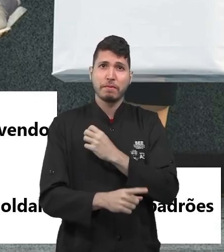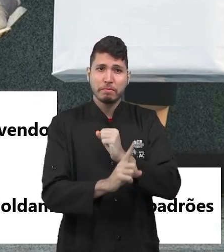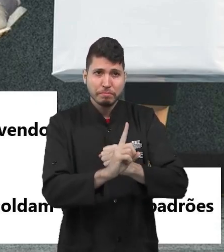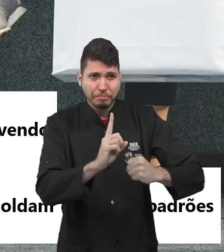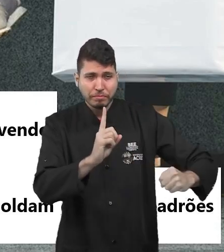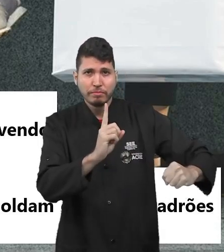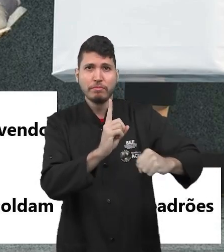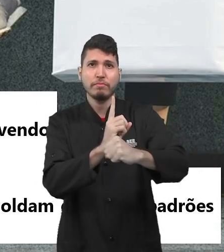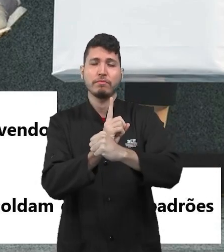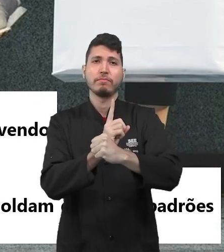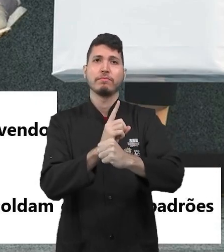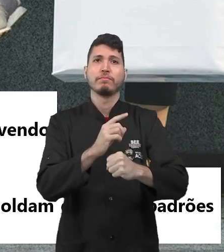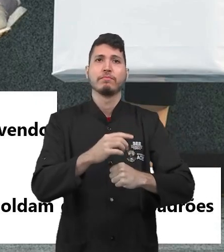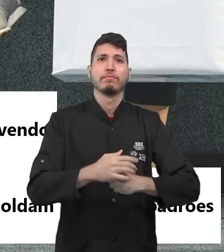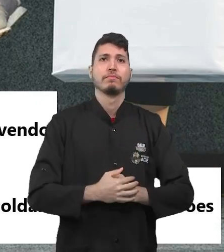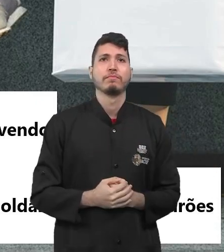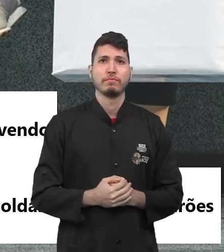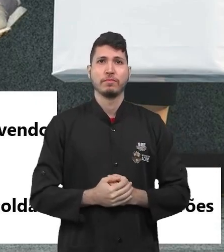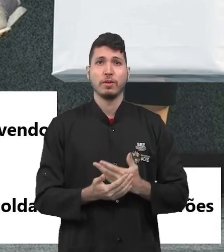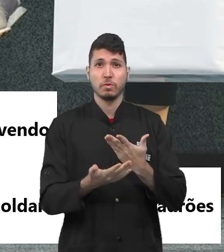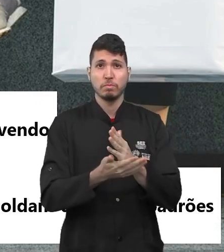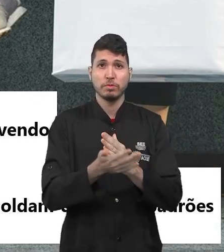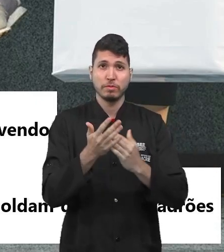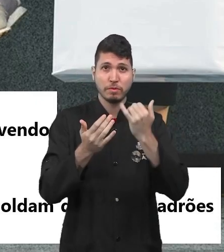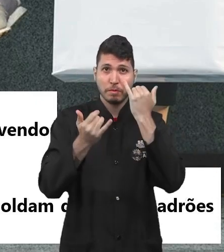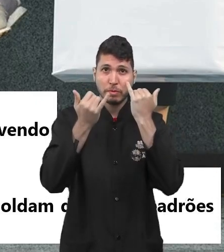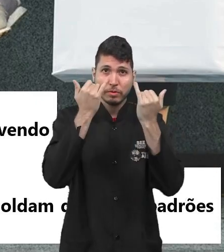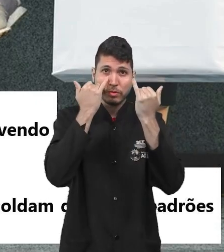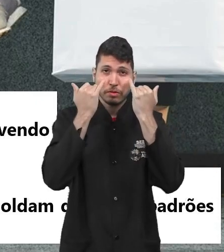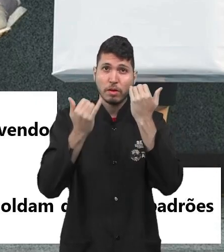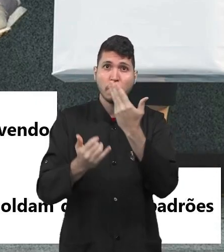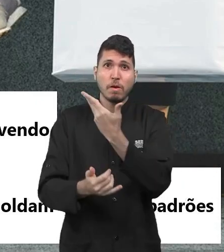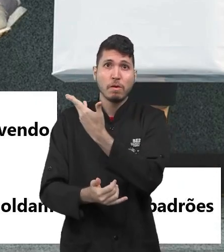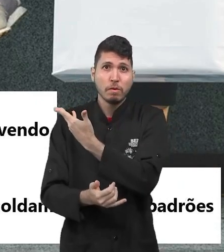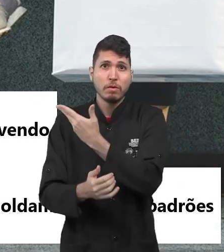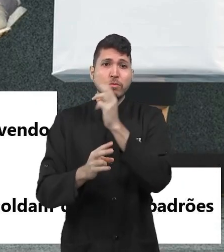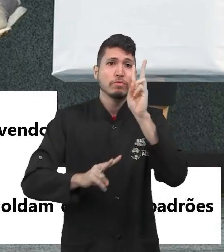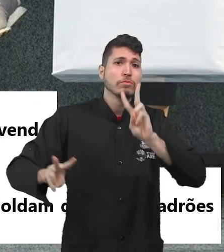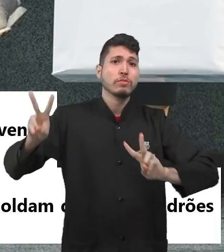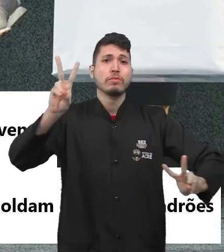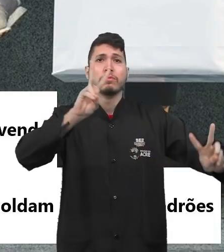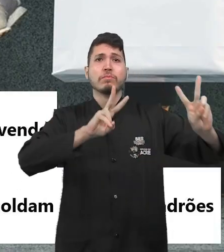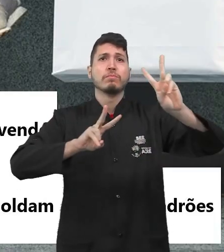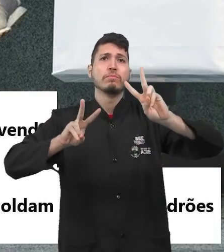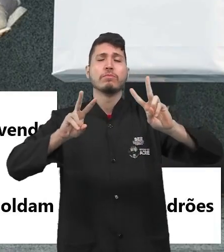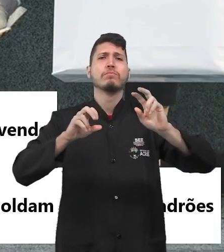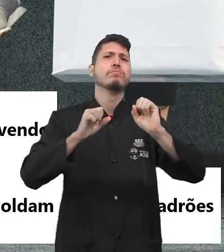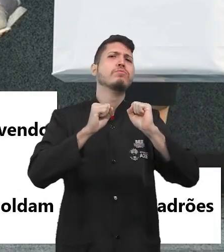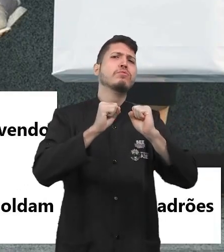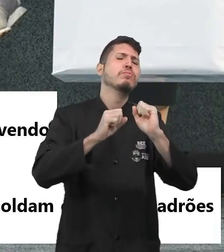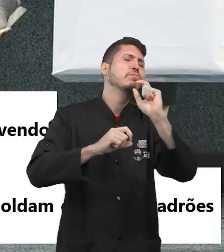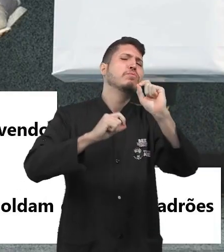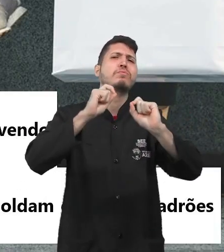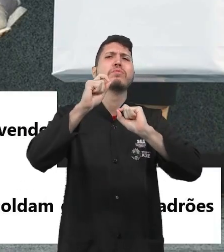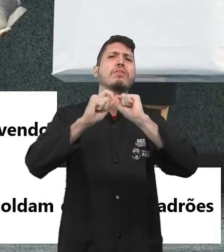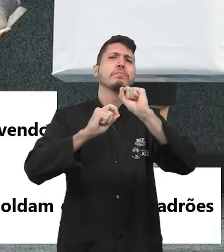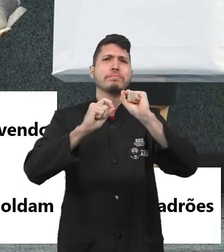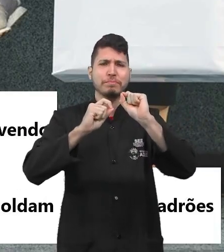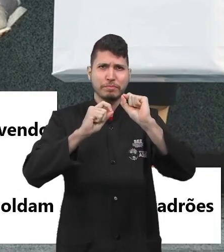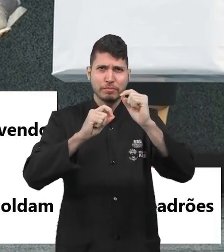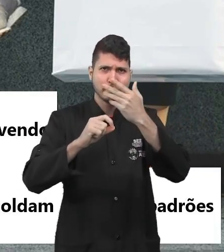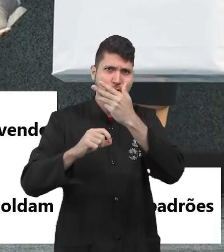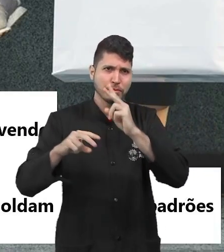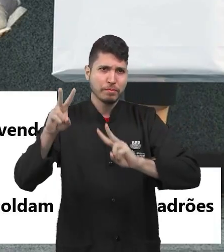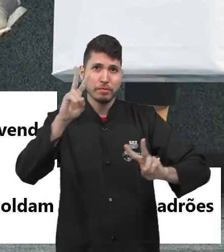algumas informações. Então, em tela, o que é que nós podemos visualizar na imagem? Vamos focar primeiro